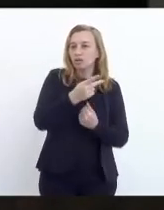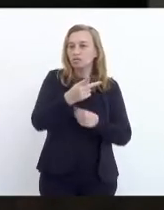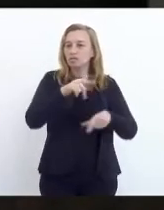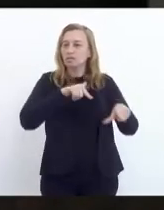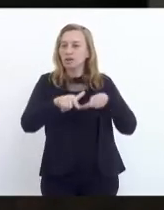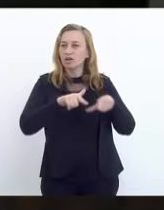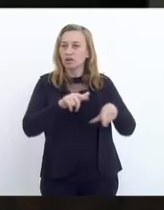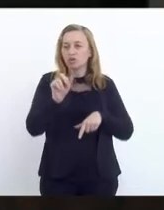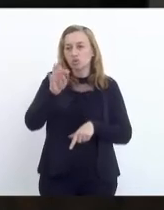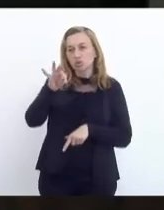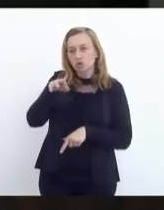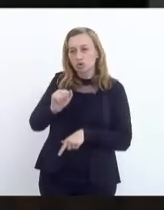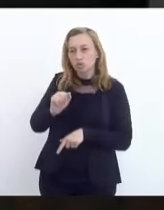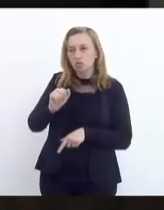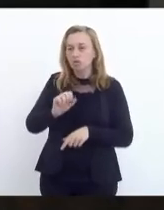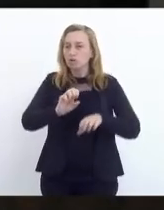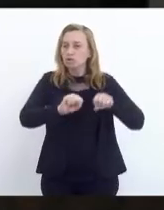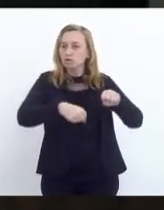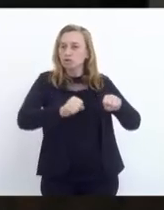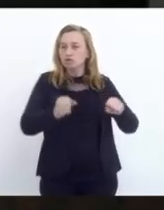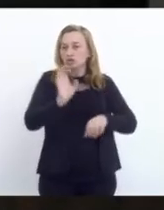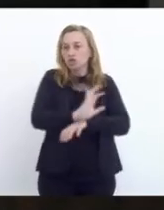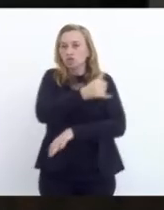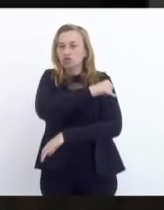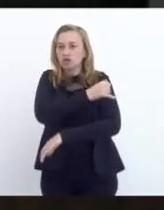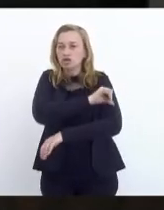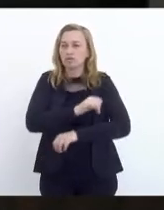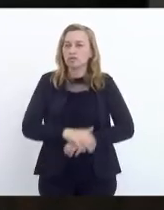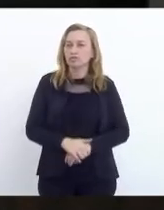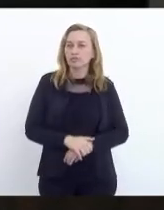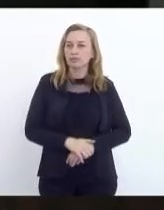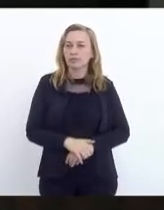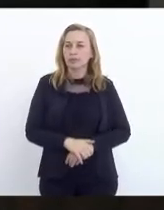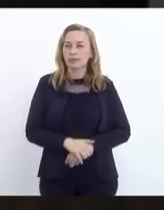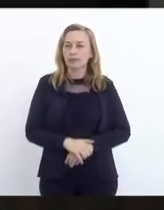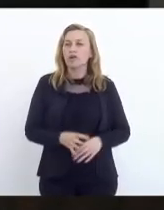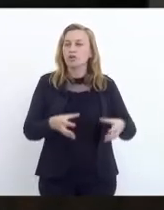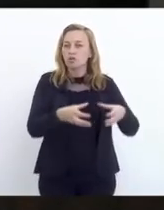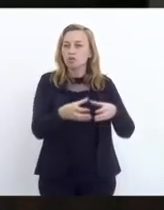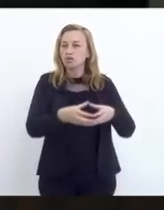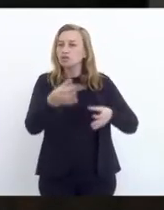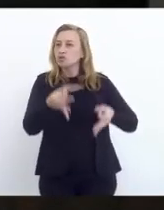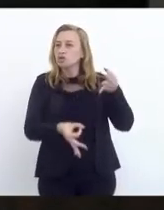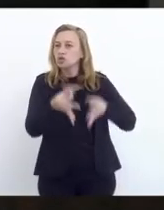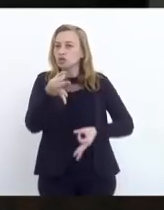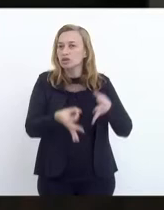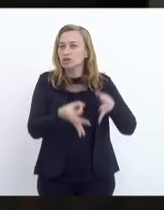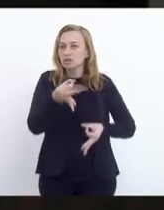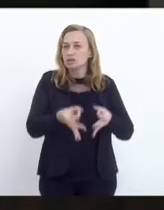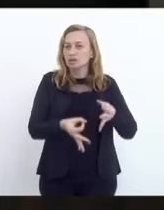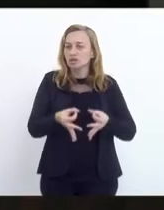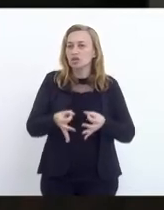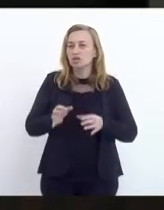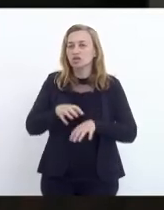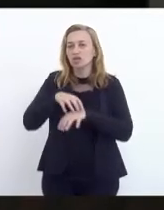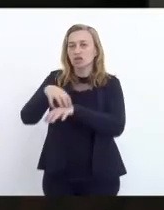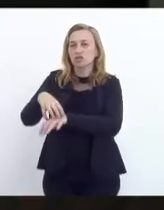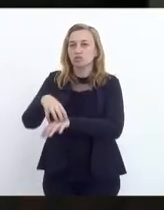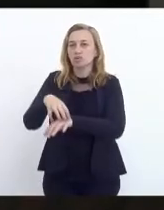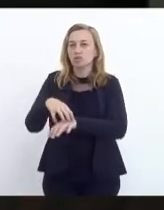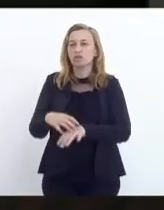autônomo motorizado no âmbito do Estado do Rio de Janeiro. Pendente de pareceres das comissões de Constituição, Justiça, de Transporte